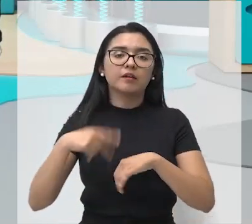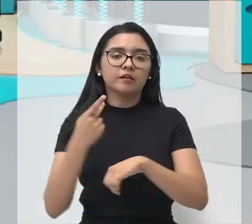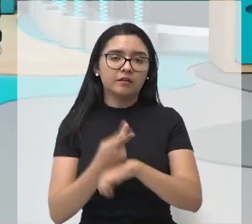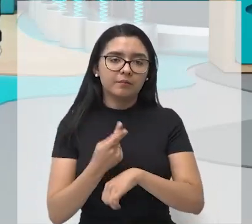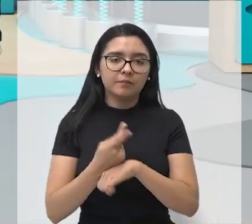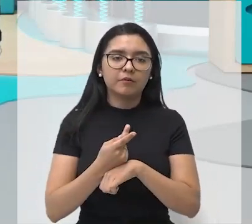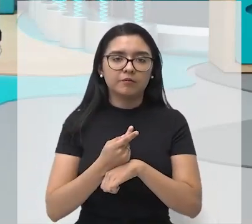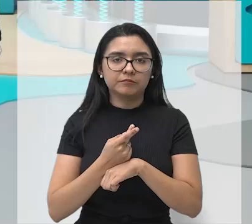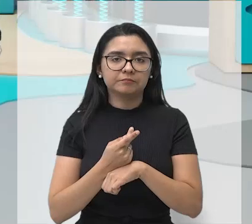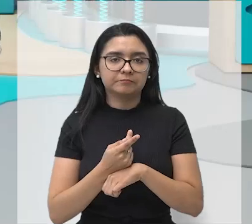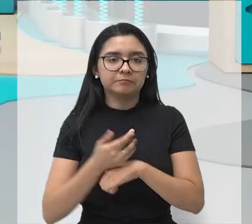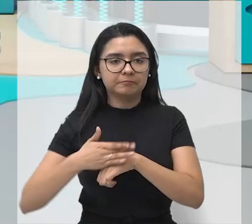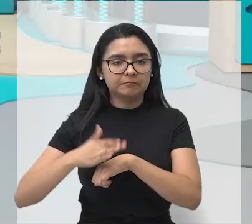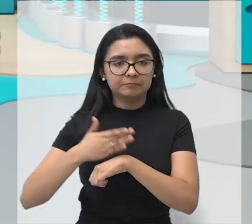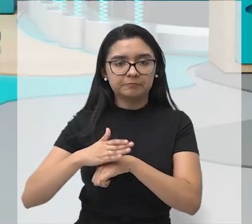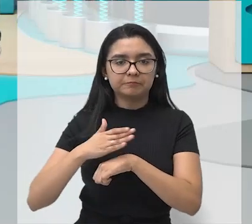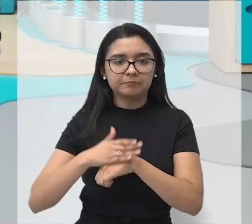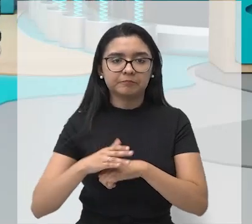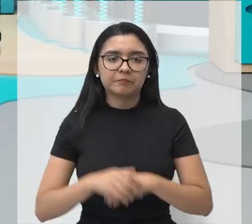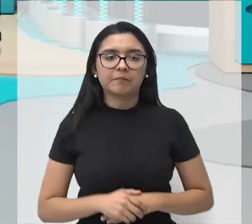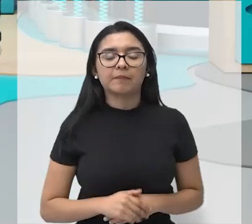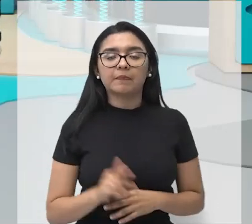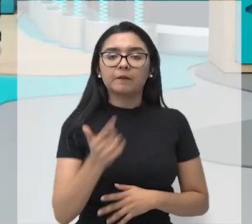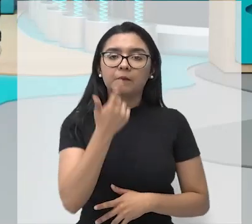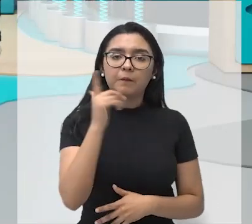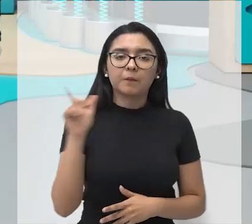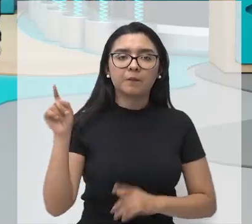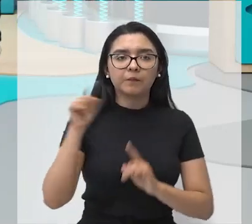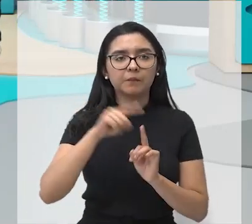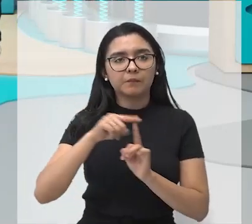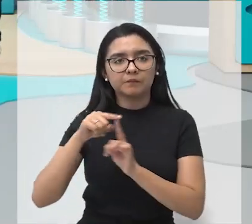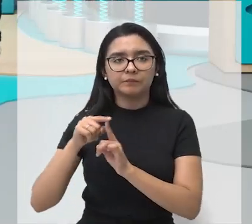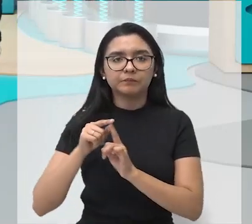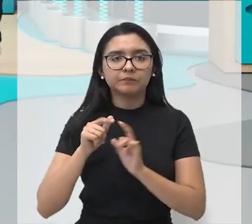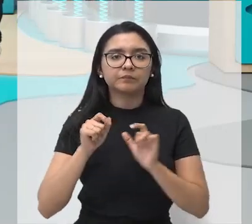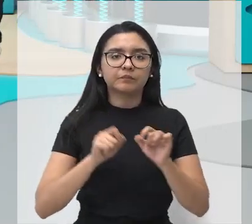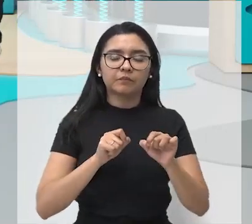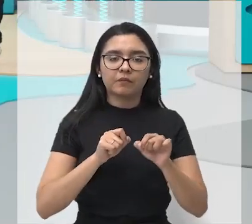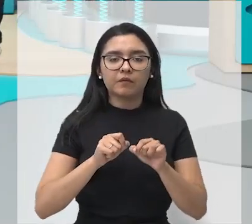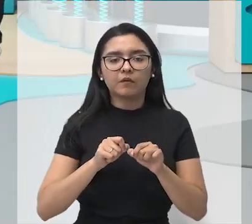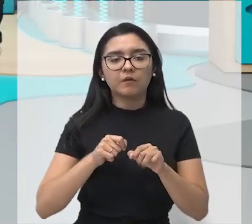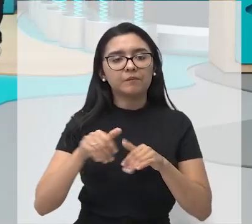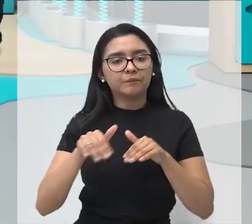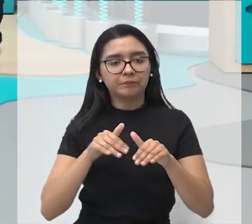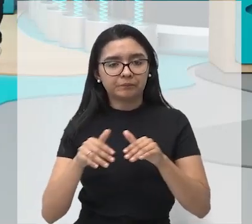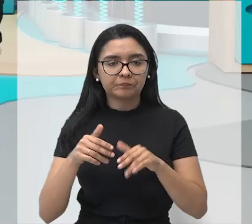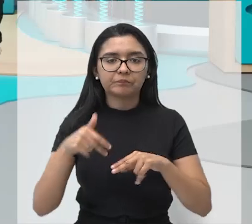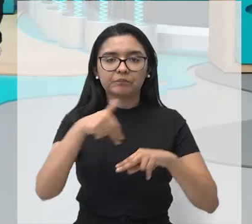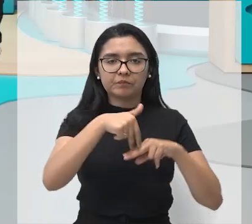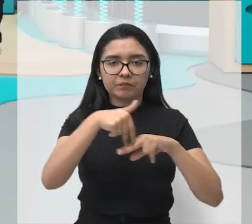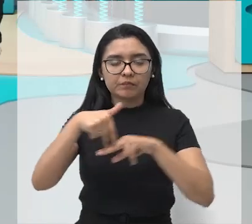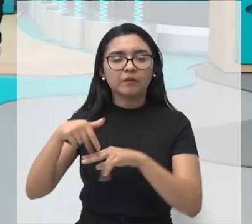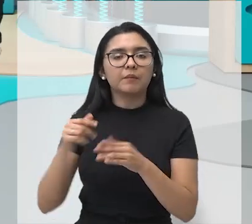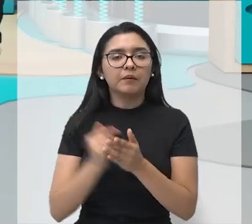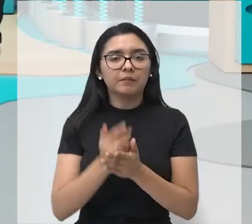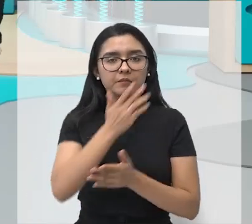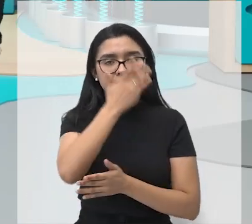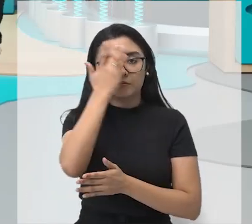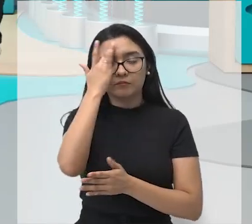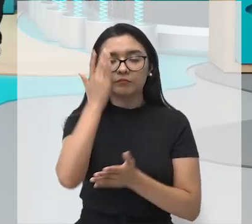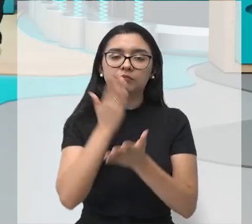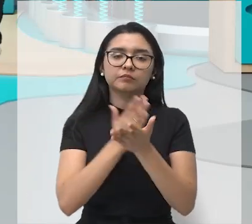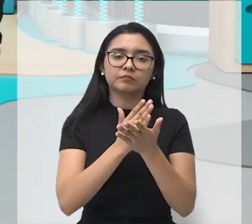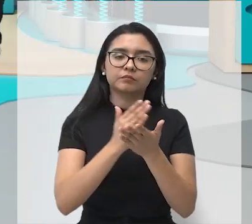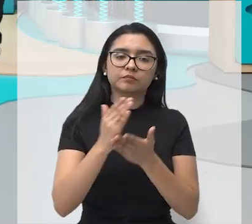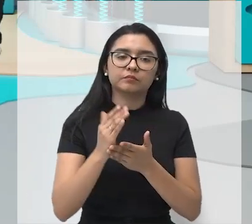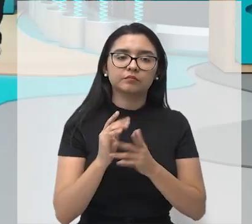ele no movimento. O próximo que eu quero trazer para vocês, a próxima manobra, também é uma manobra para iniciantes. Ela